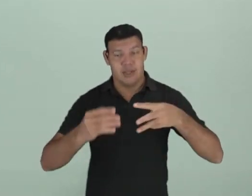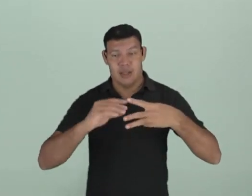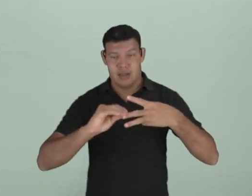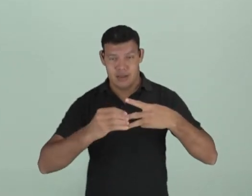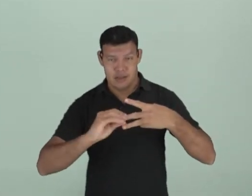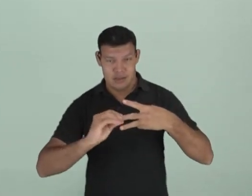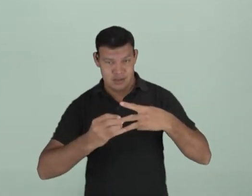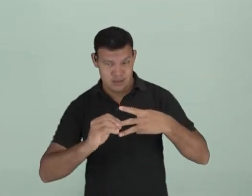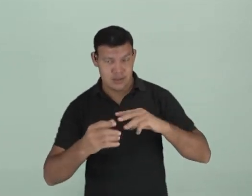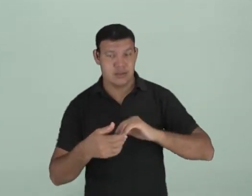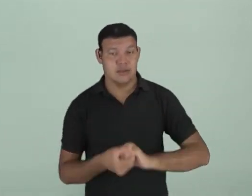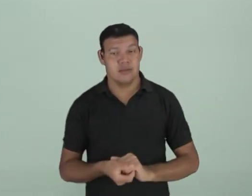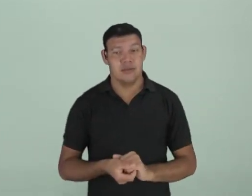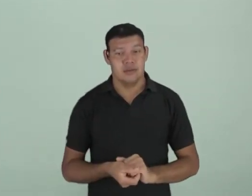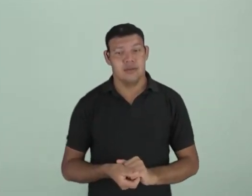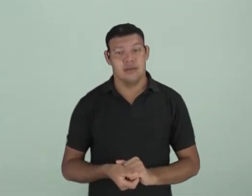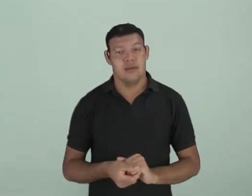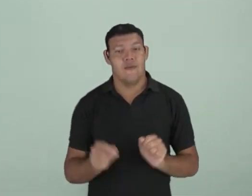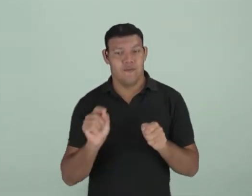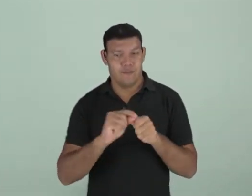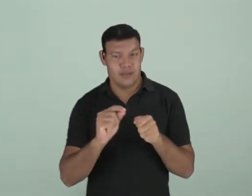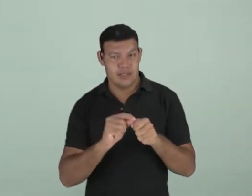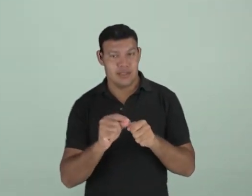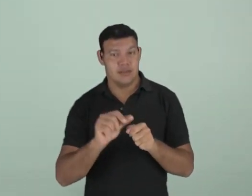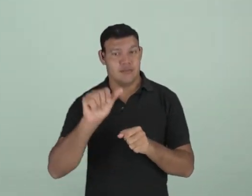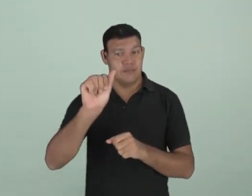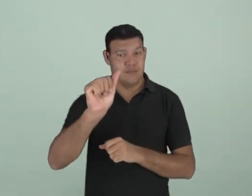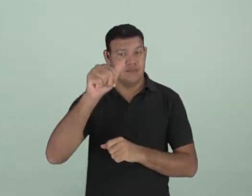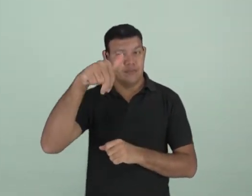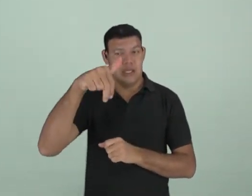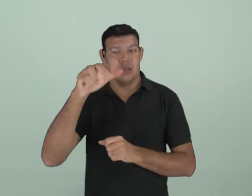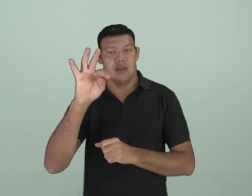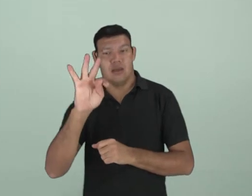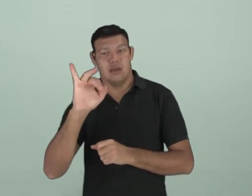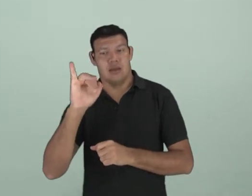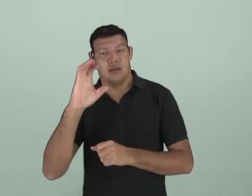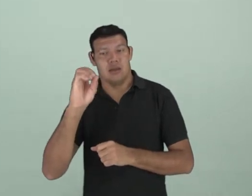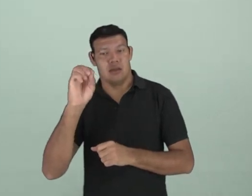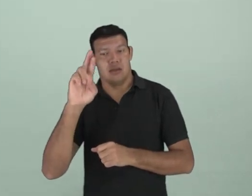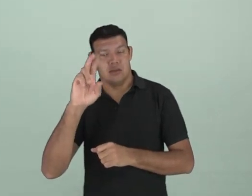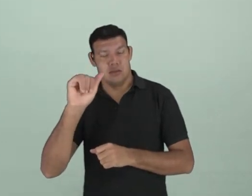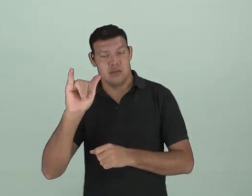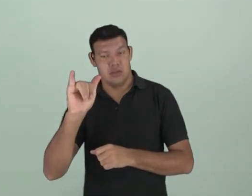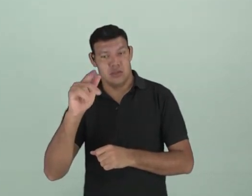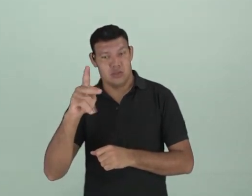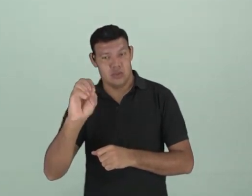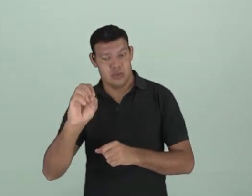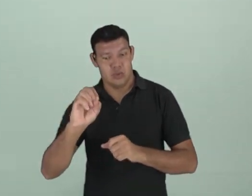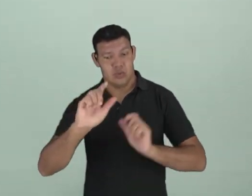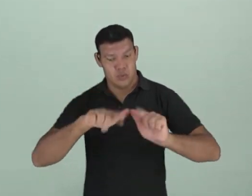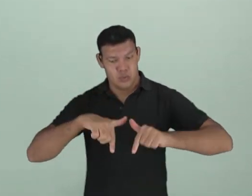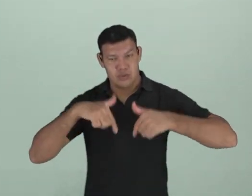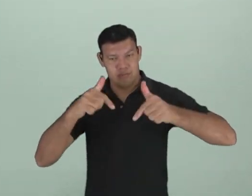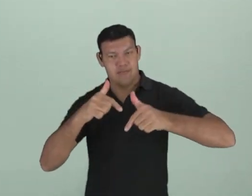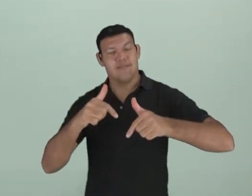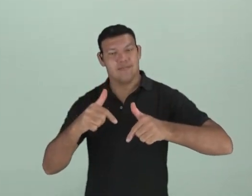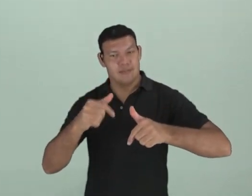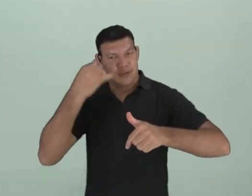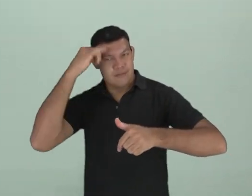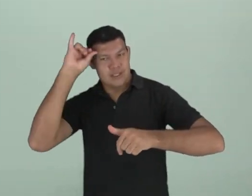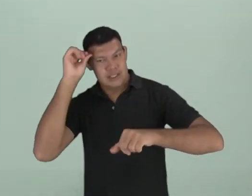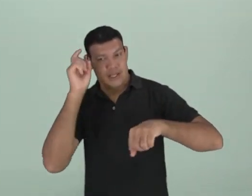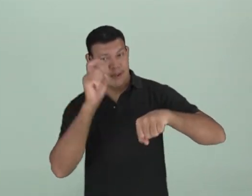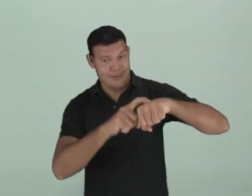essas células da resposta imune adquirida vão começar a formar anticorpos, que são substâncias que vão combater o patógeno, tá?